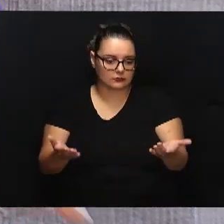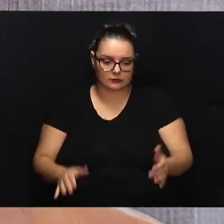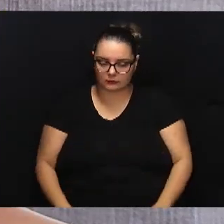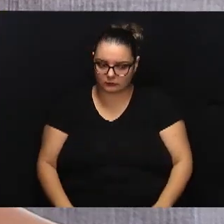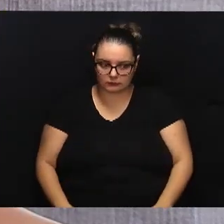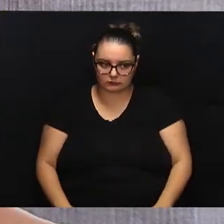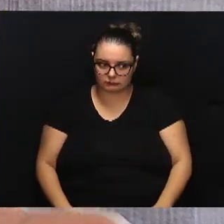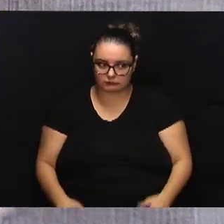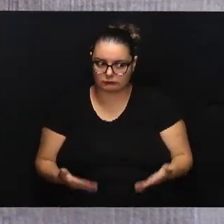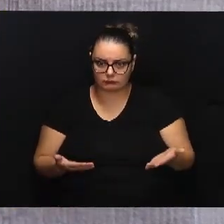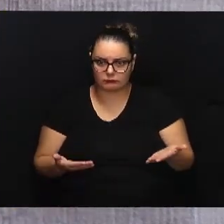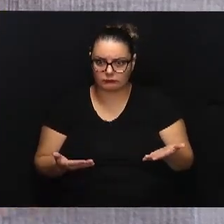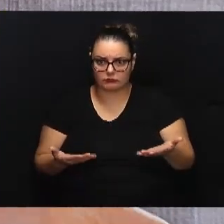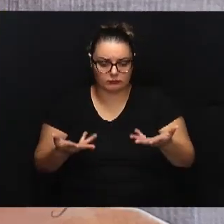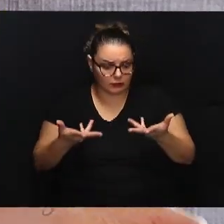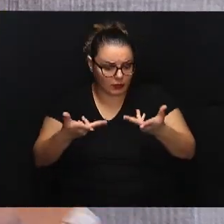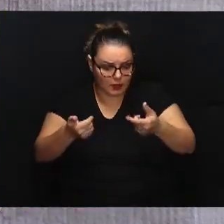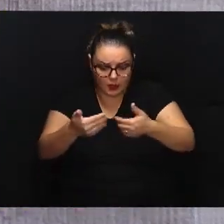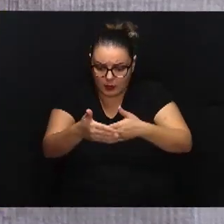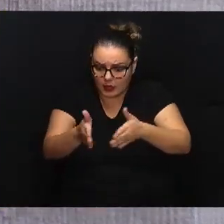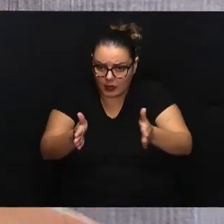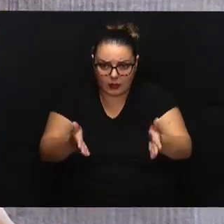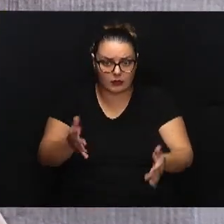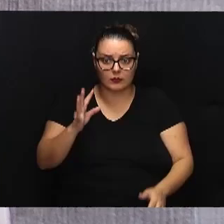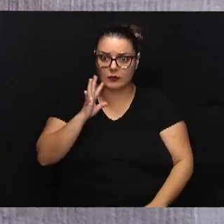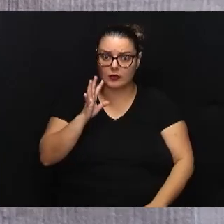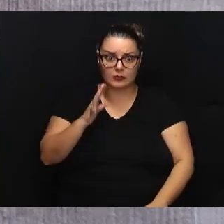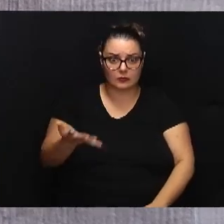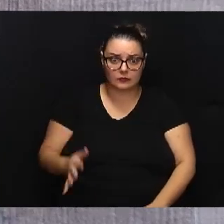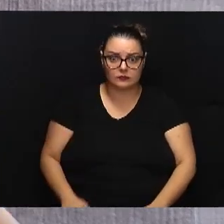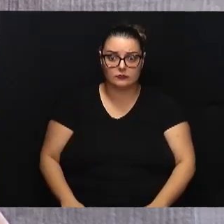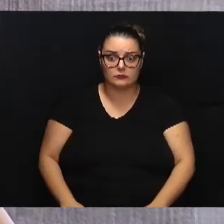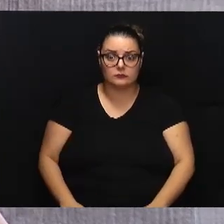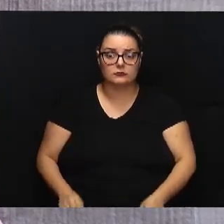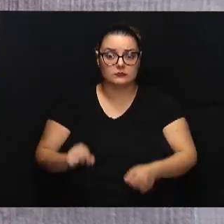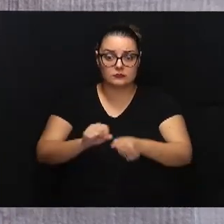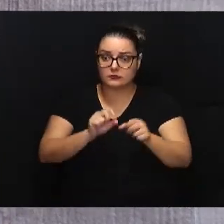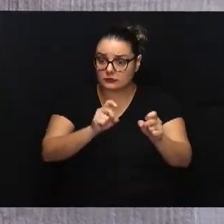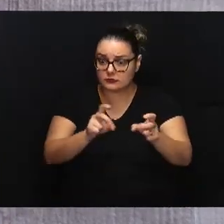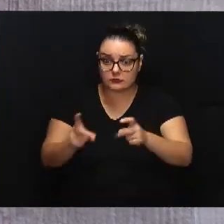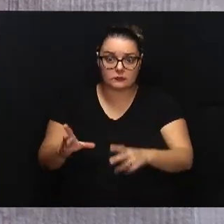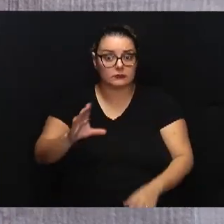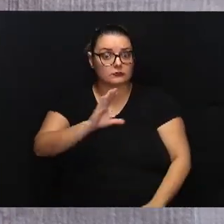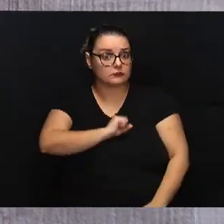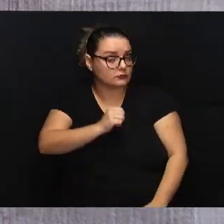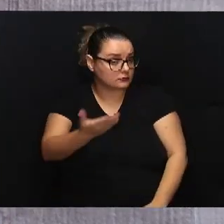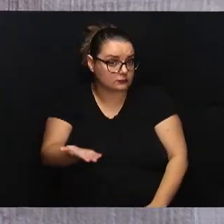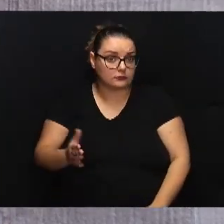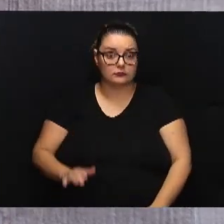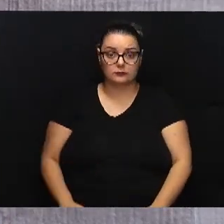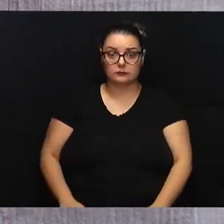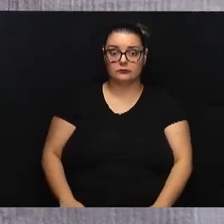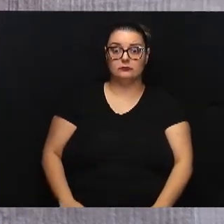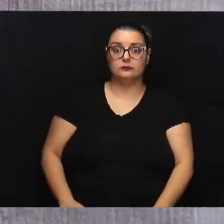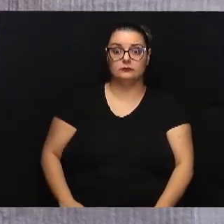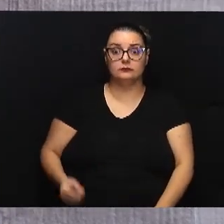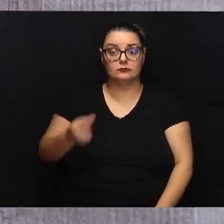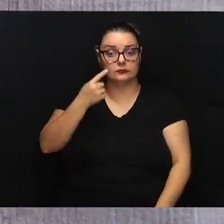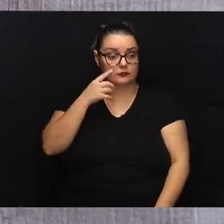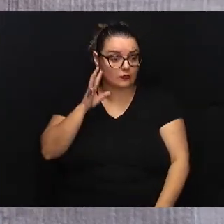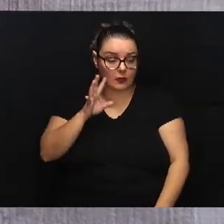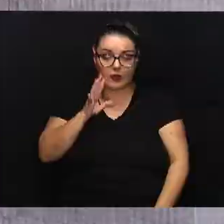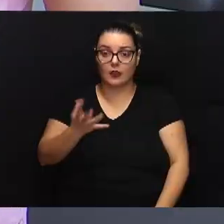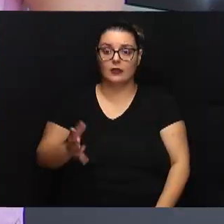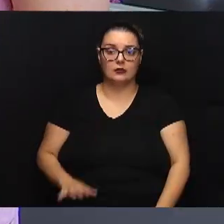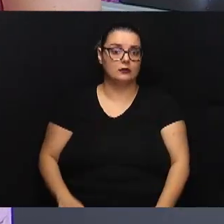muito maravilhoso, tá muito legal. Vai fazer isso, você tá gostando de fazer isso. Olha que legal, eu tenho certeza que você